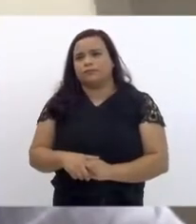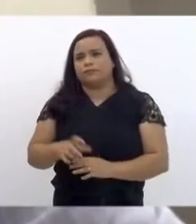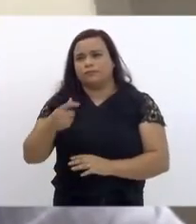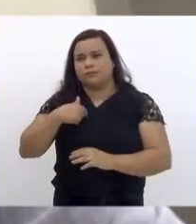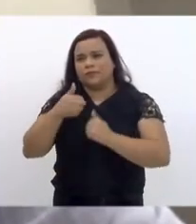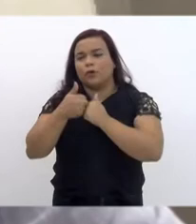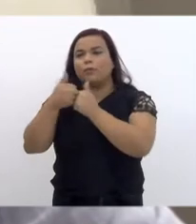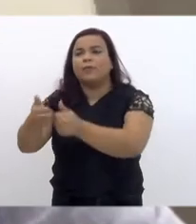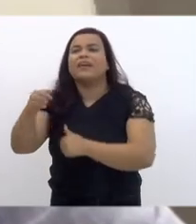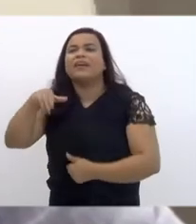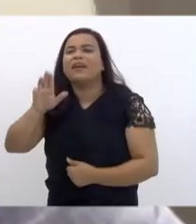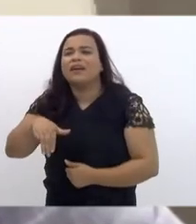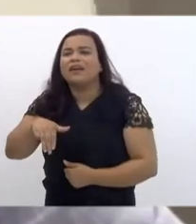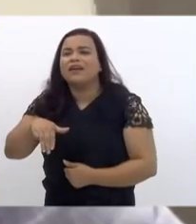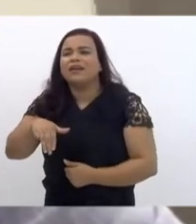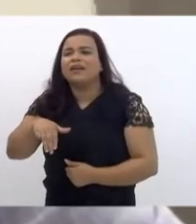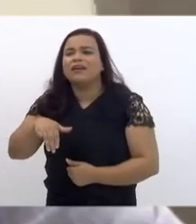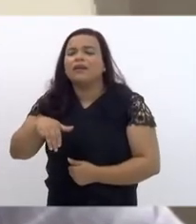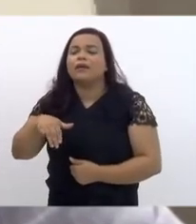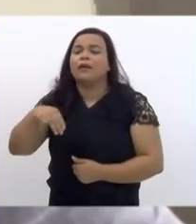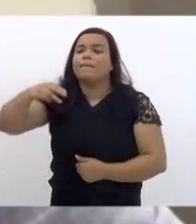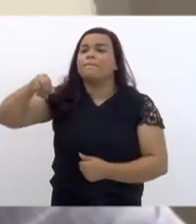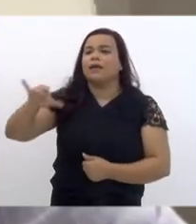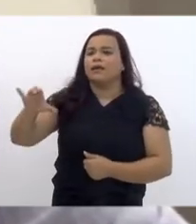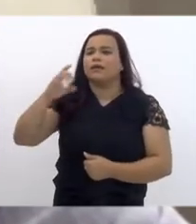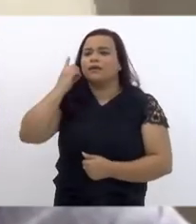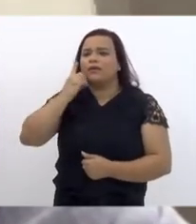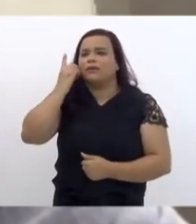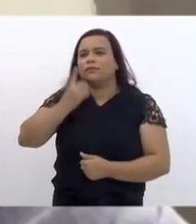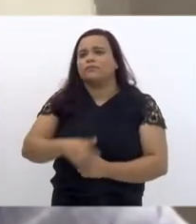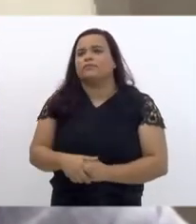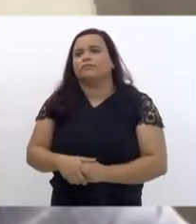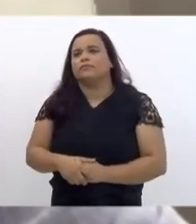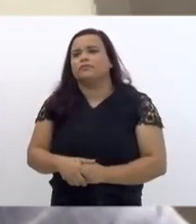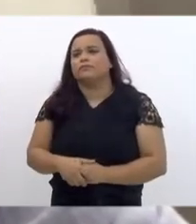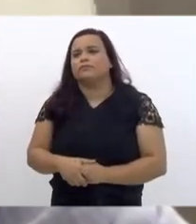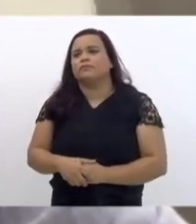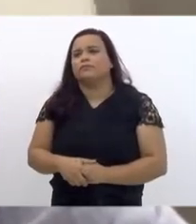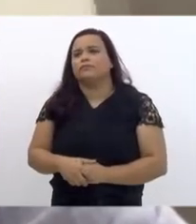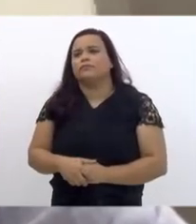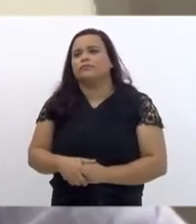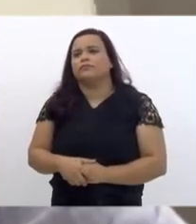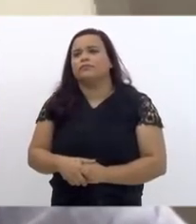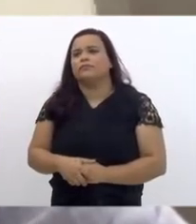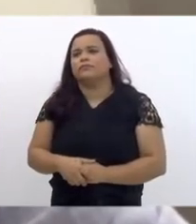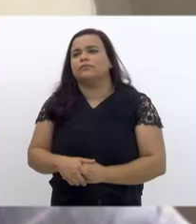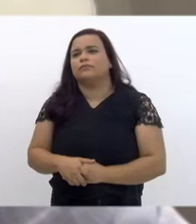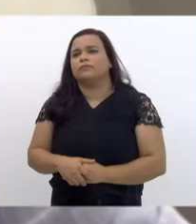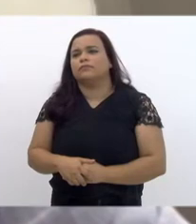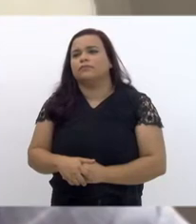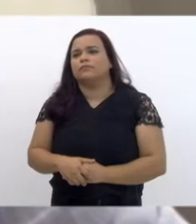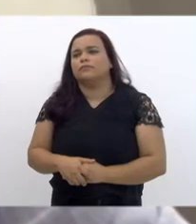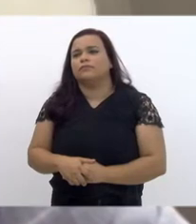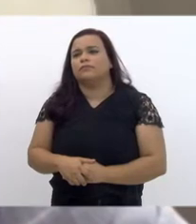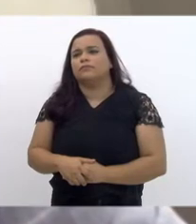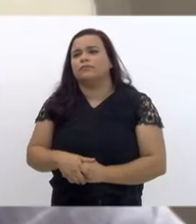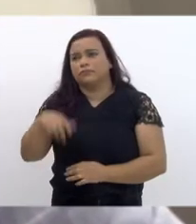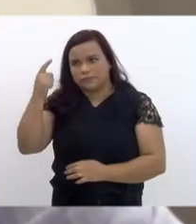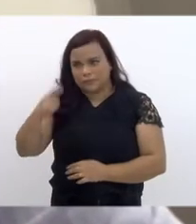acompanhando o voto de quem? Deputado Carlos Mink. Pode repetir para mim a matéria, me perdoa. A